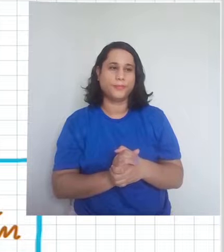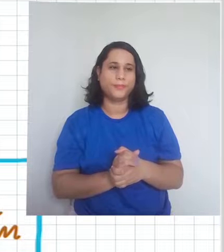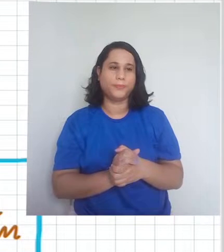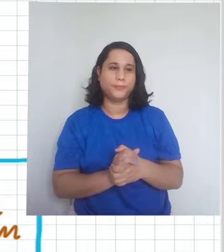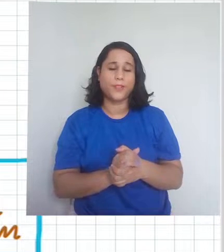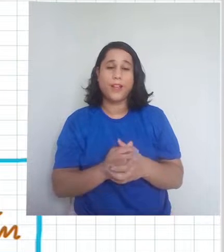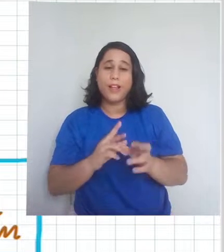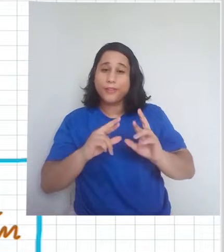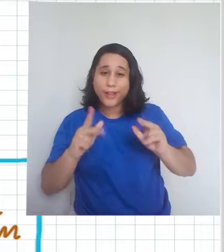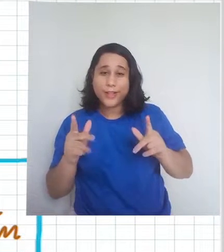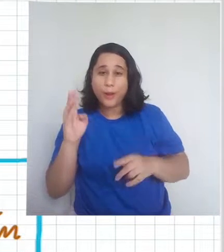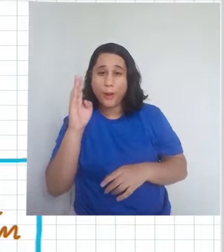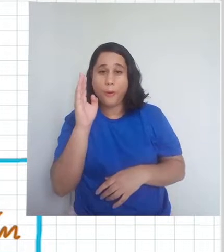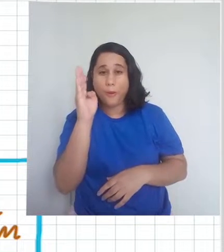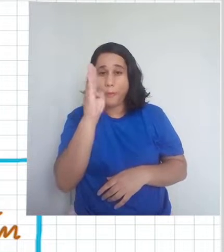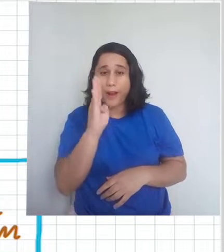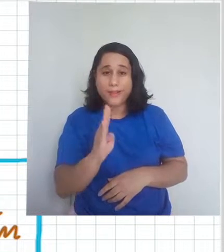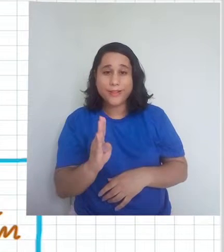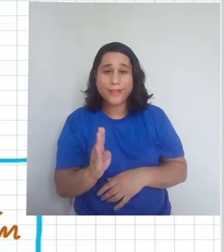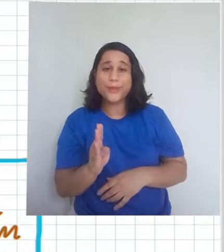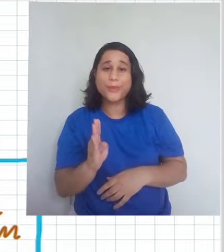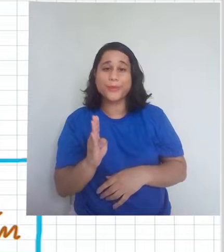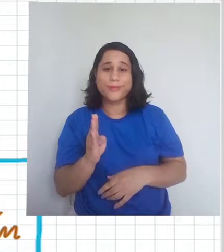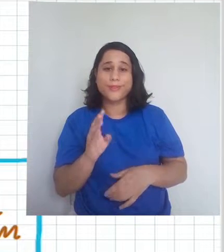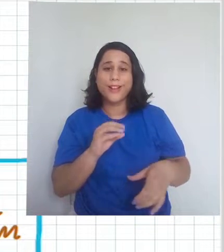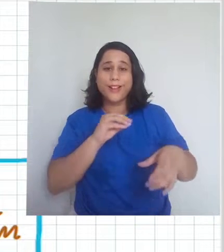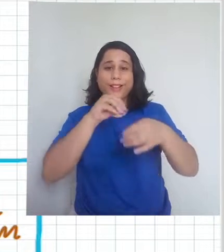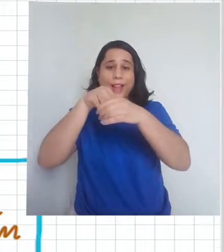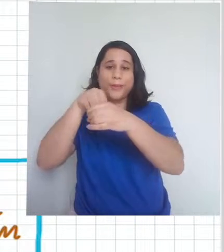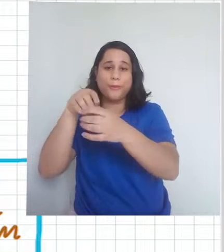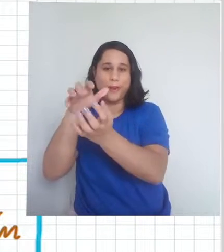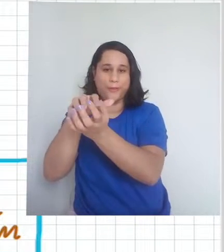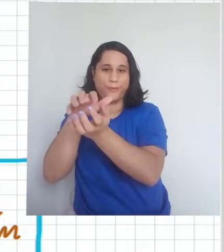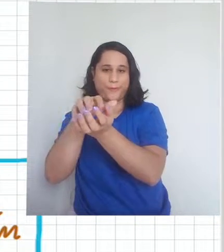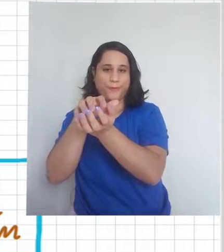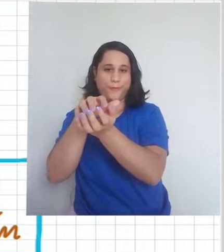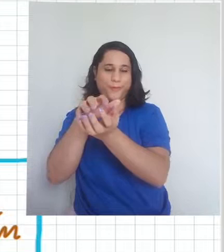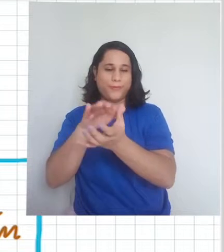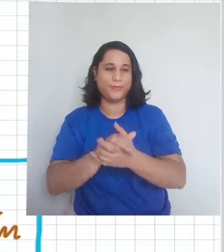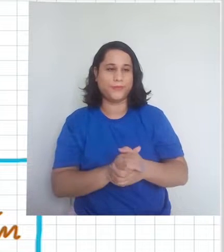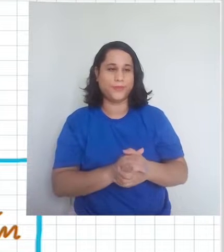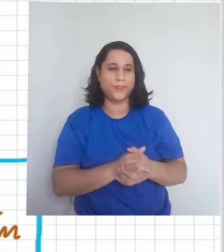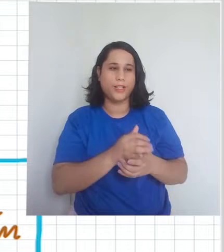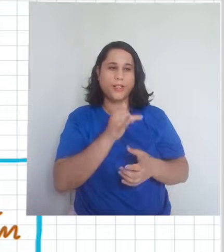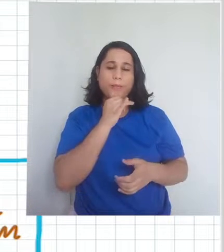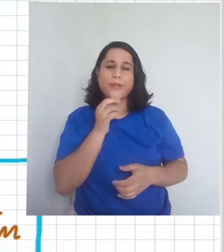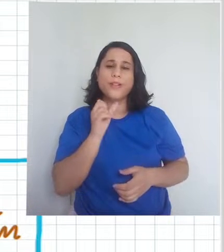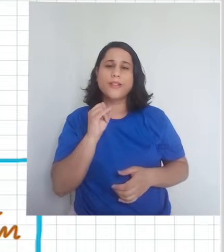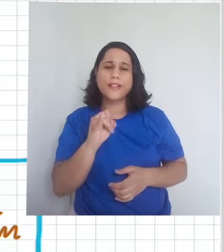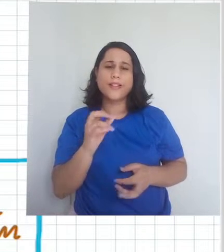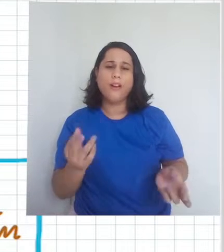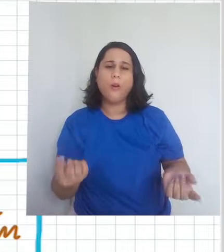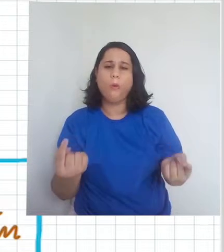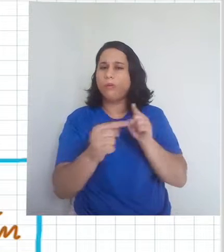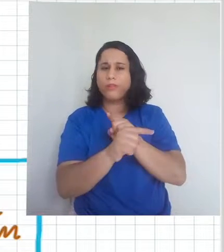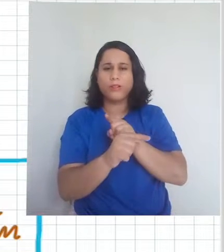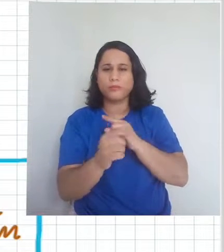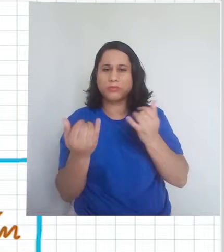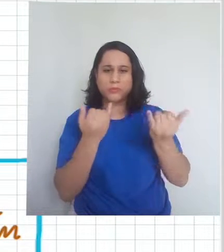contém Pernambuco. Vamos mais um exemplo. Se eu tivesse agora fazendo o contrário, dissesse